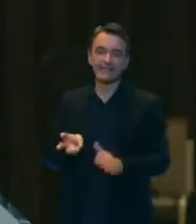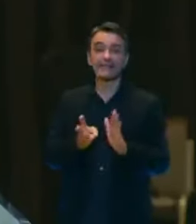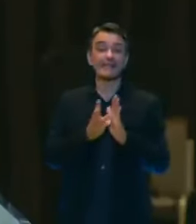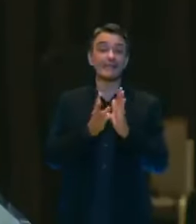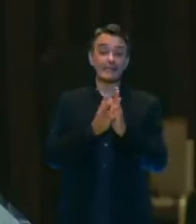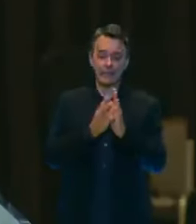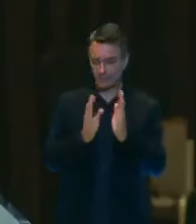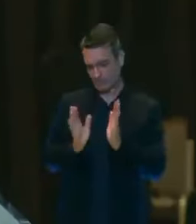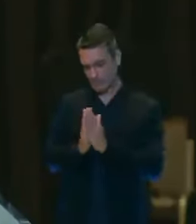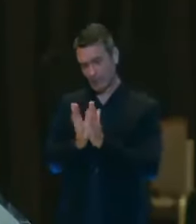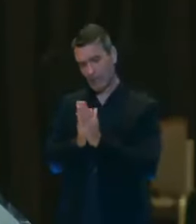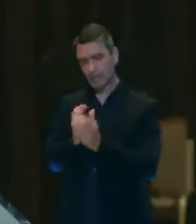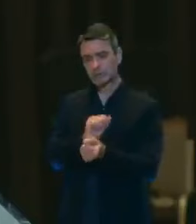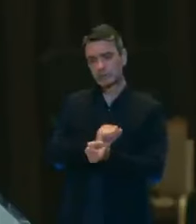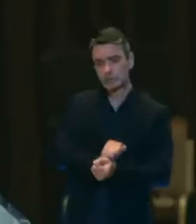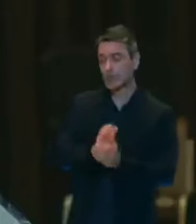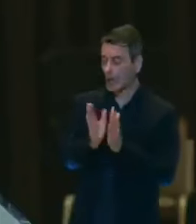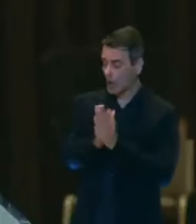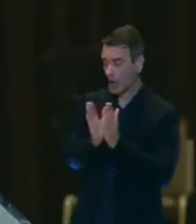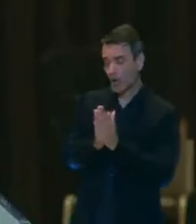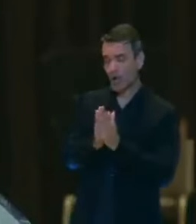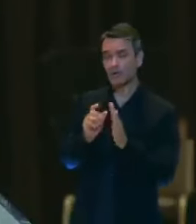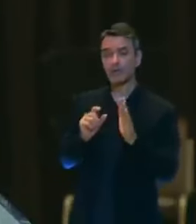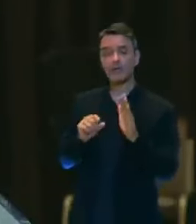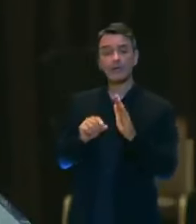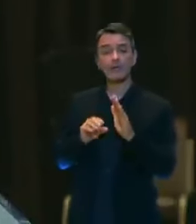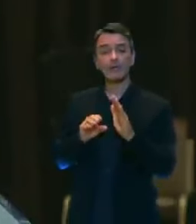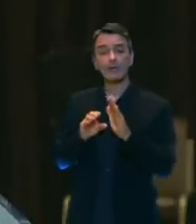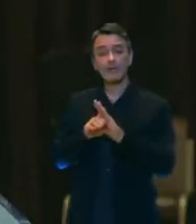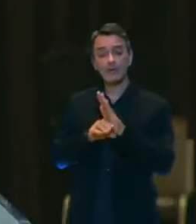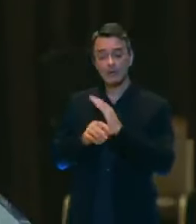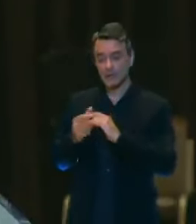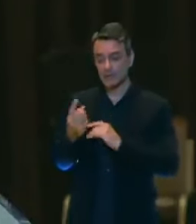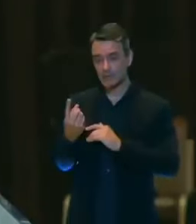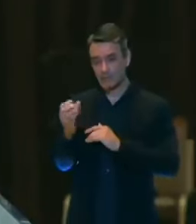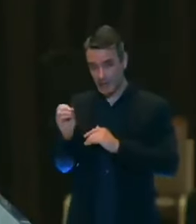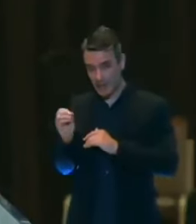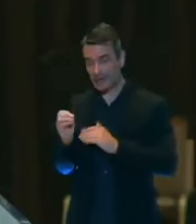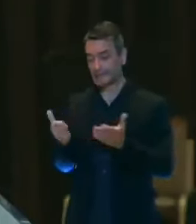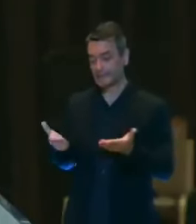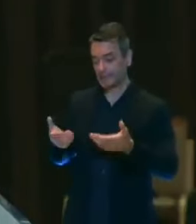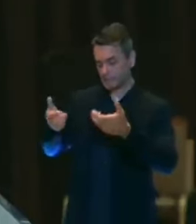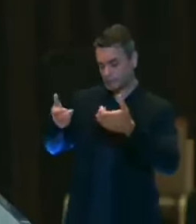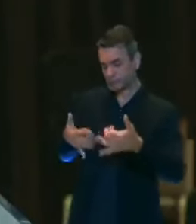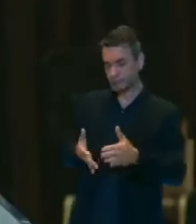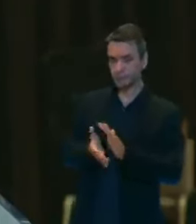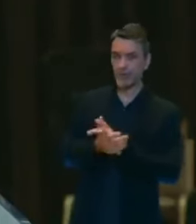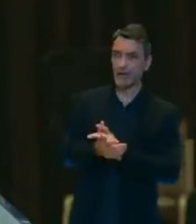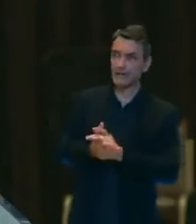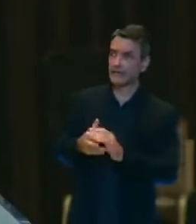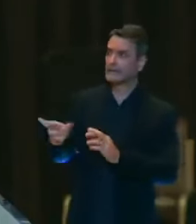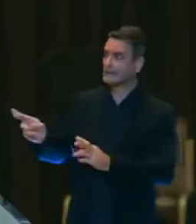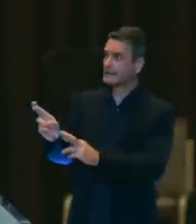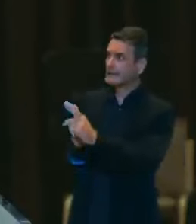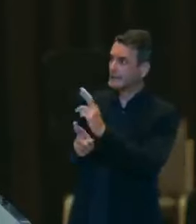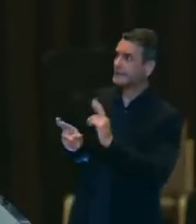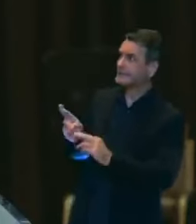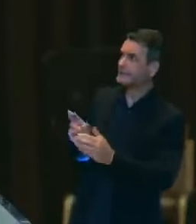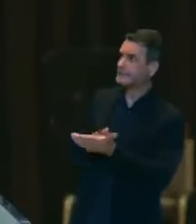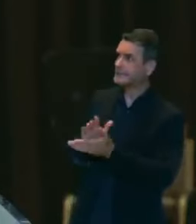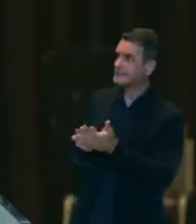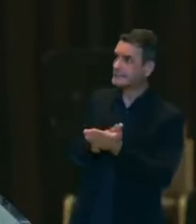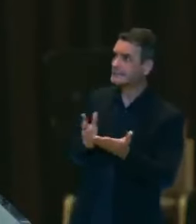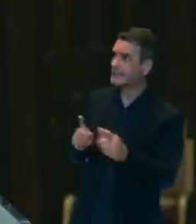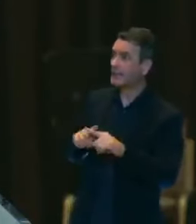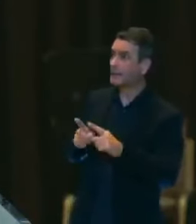entra numa guerra espiritual. Daniel 10, a Bíblia nos narra isso. As respostas não chegam, mas Deus tem